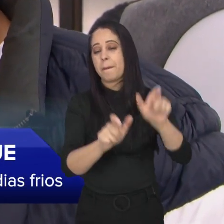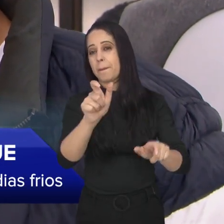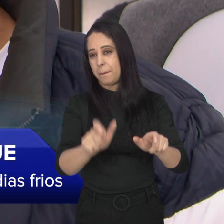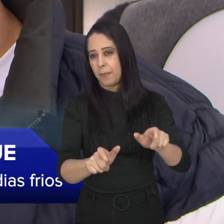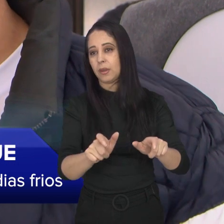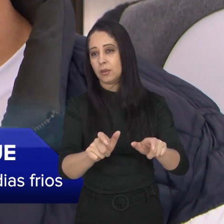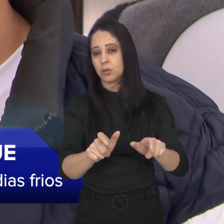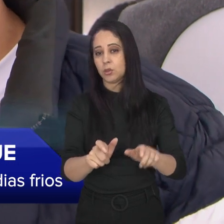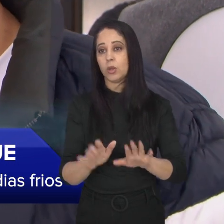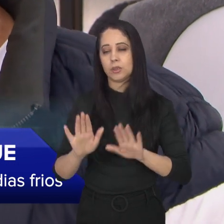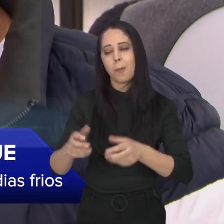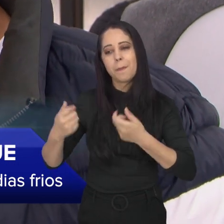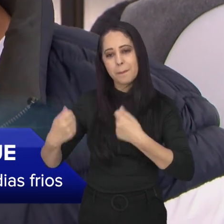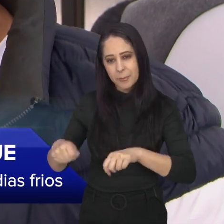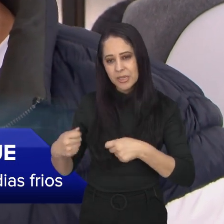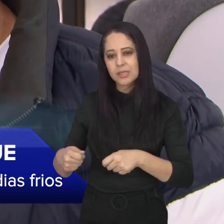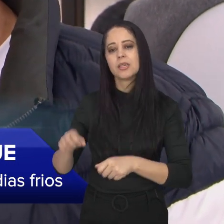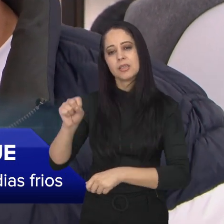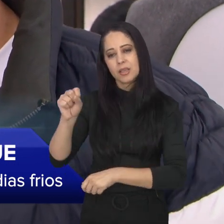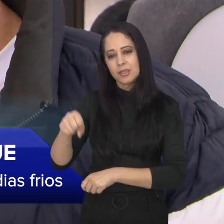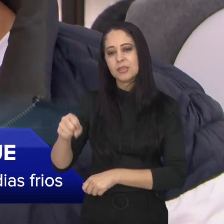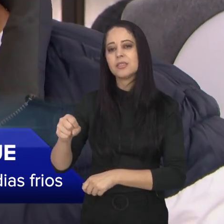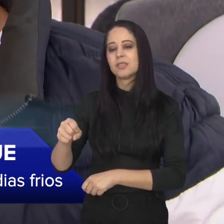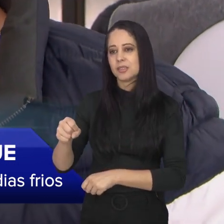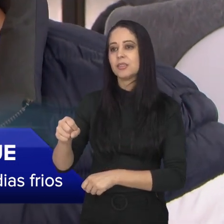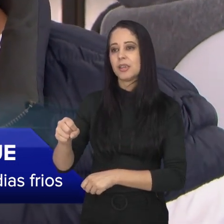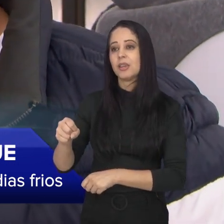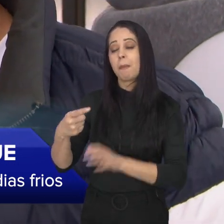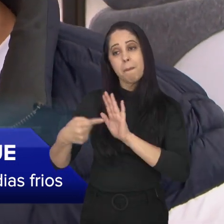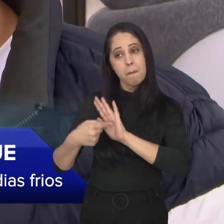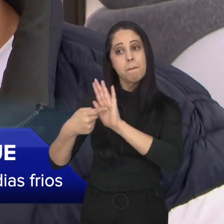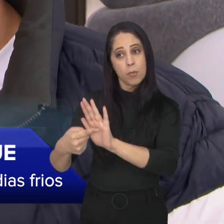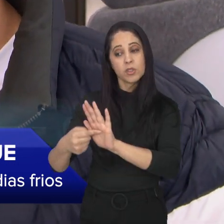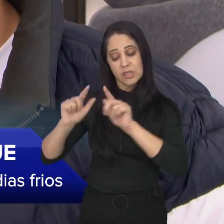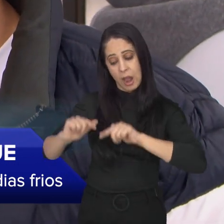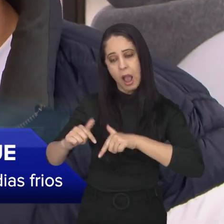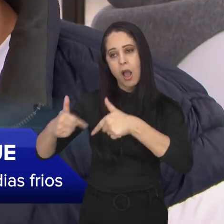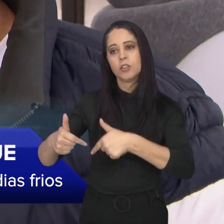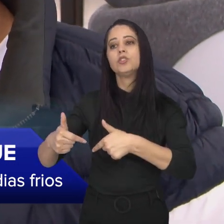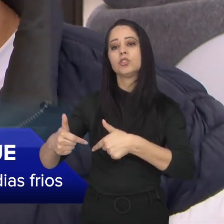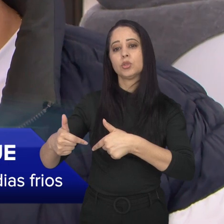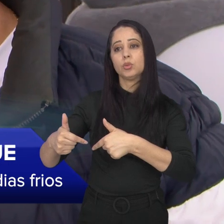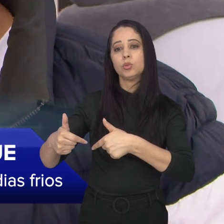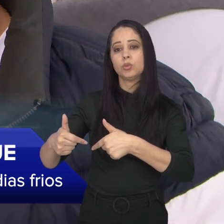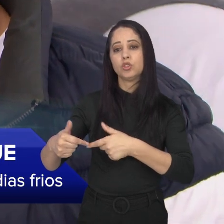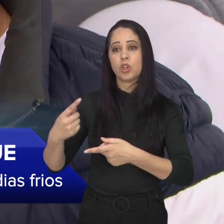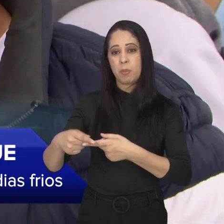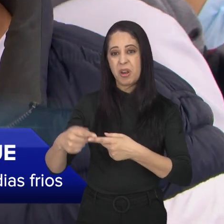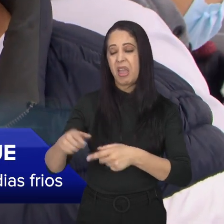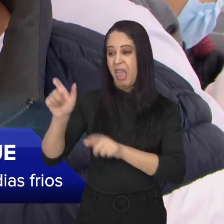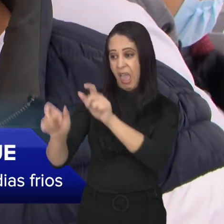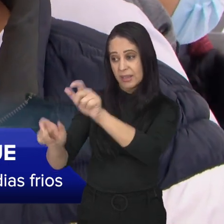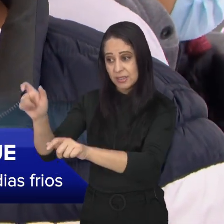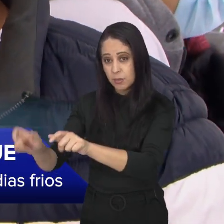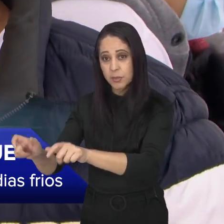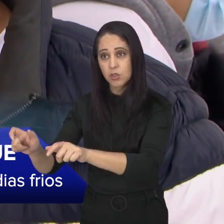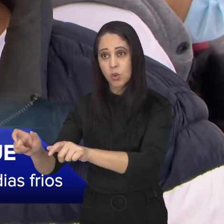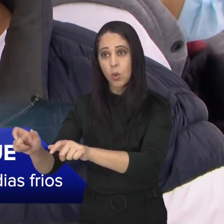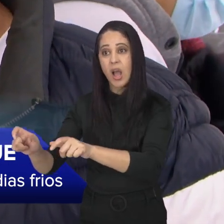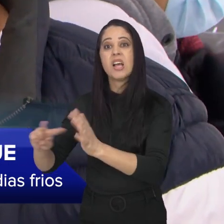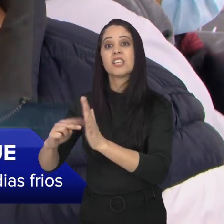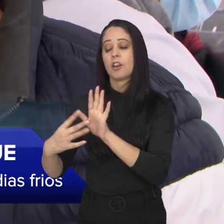essa necessidade. Por isso a gente conversa agora com o Paulo Pontes, que é coordenador do setor de captação de doadores.